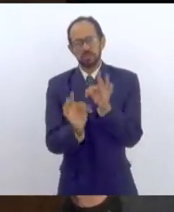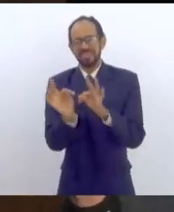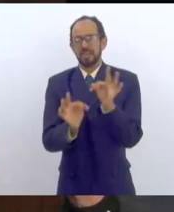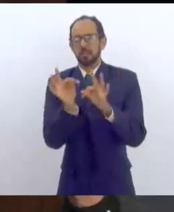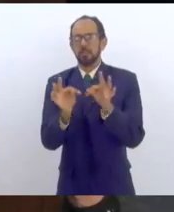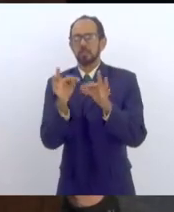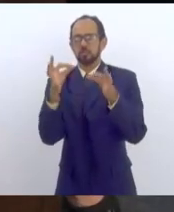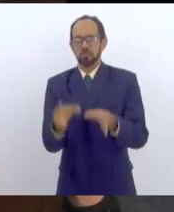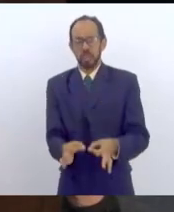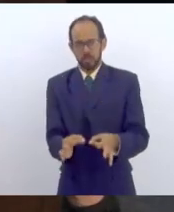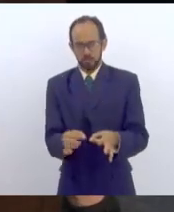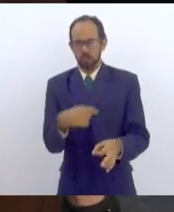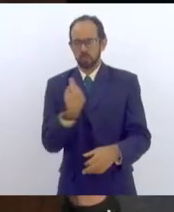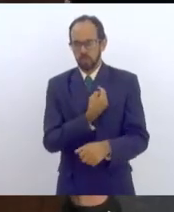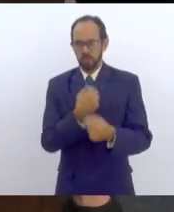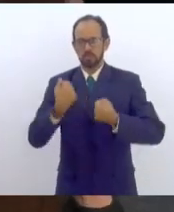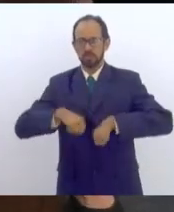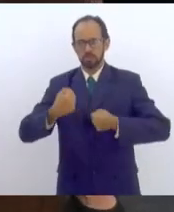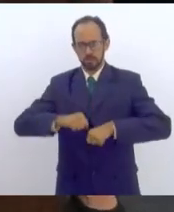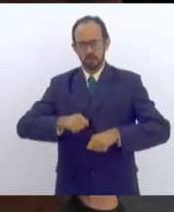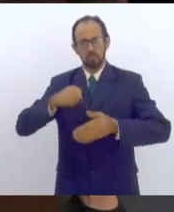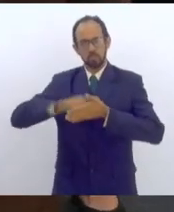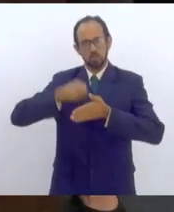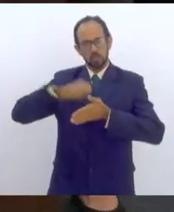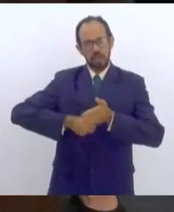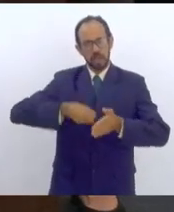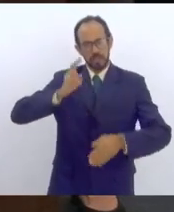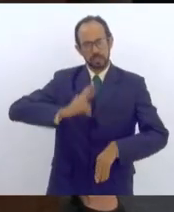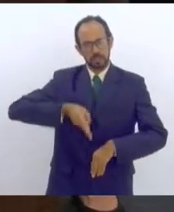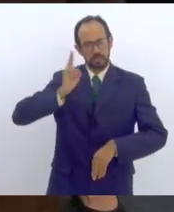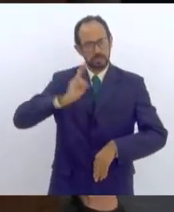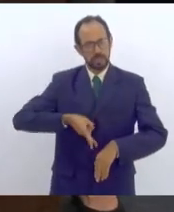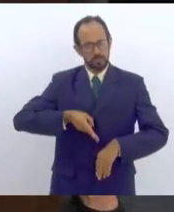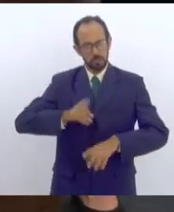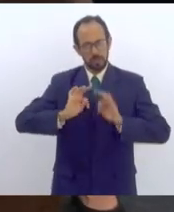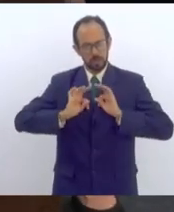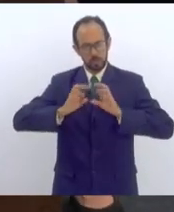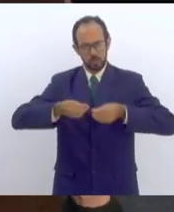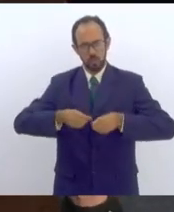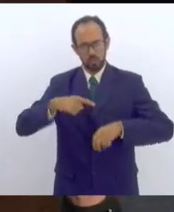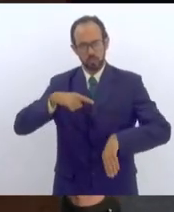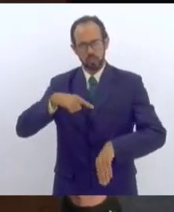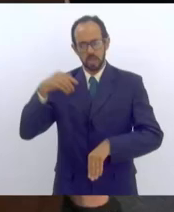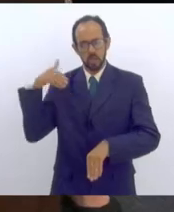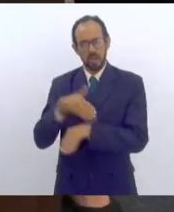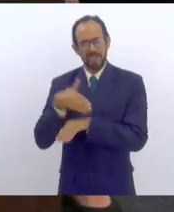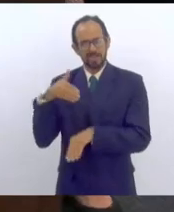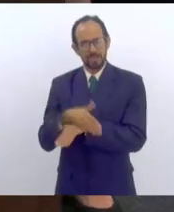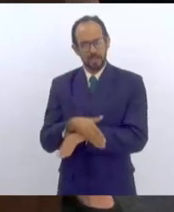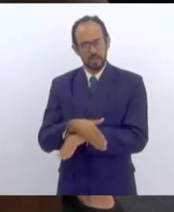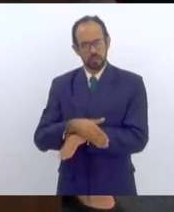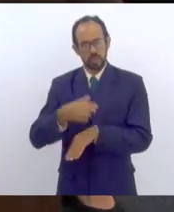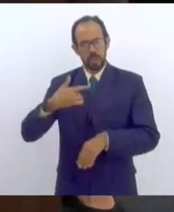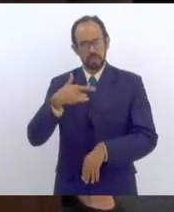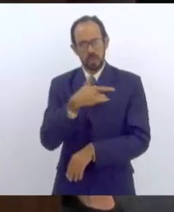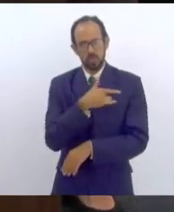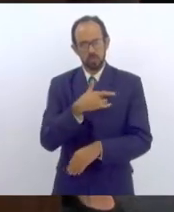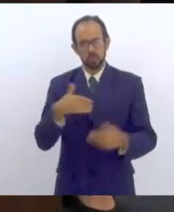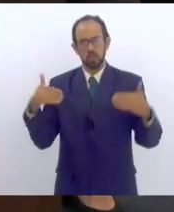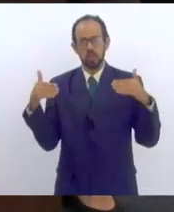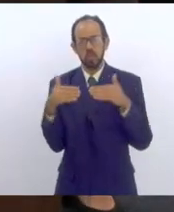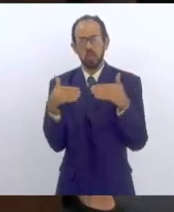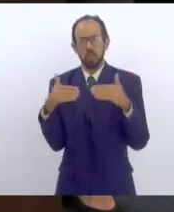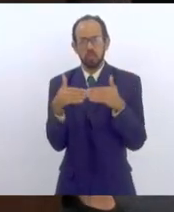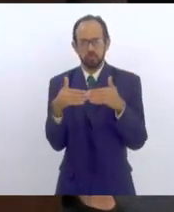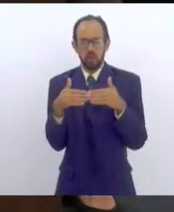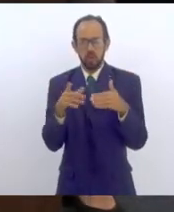adequado, e a gente precisa lutar e lutar sempre para que todos tenham o acesso à saúde conforme